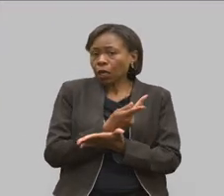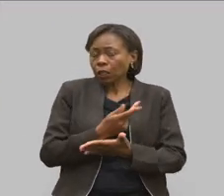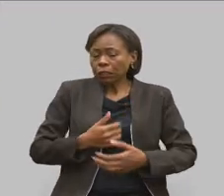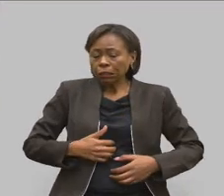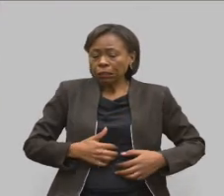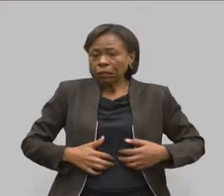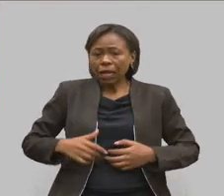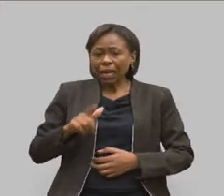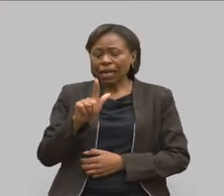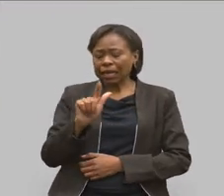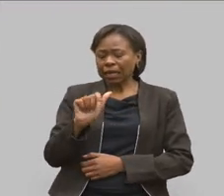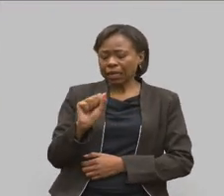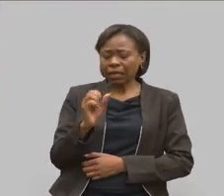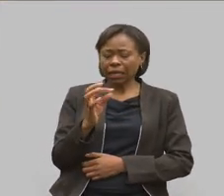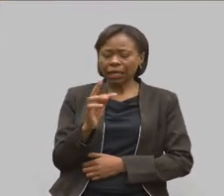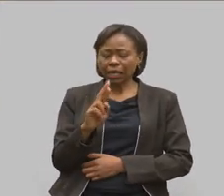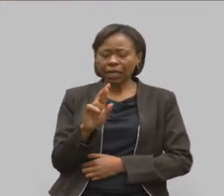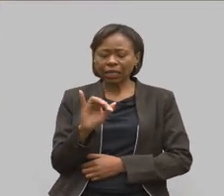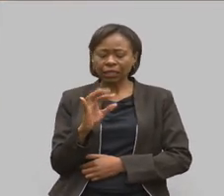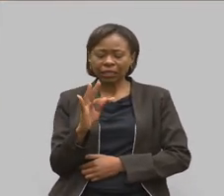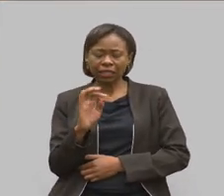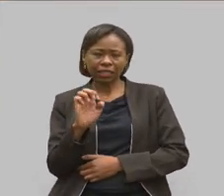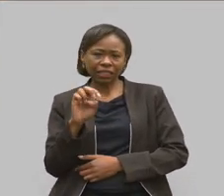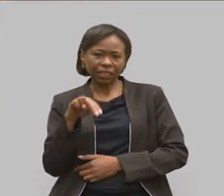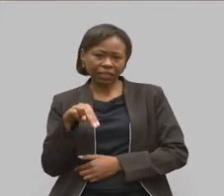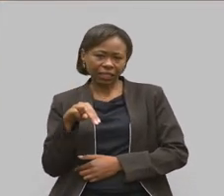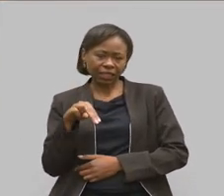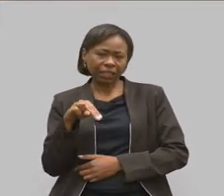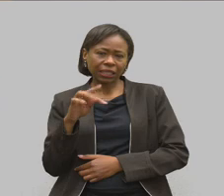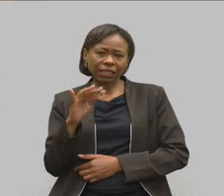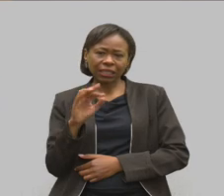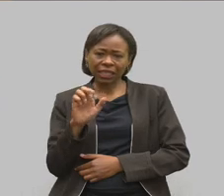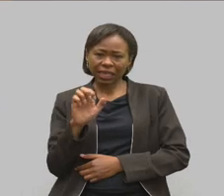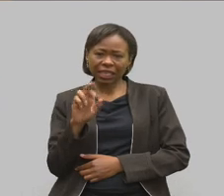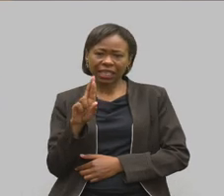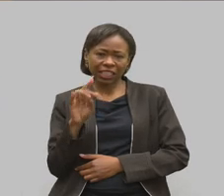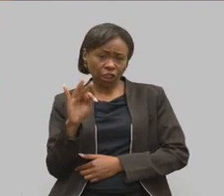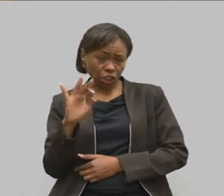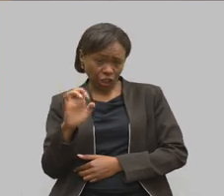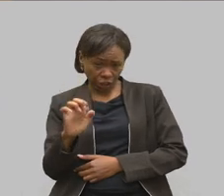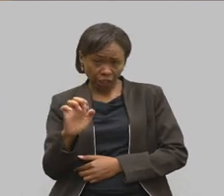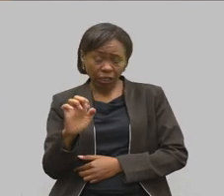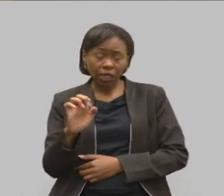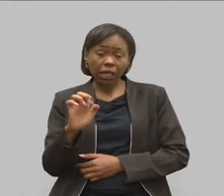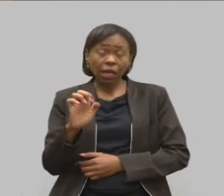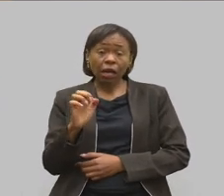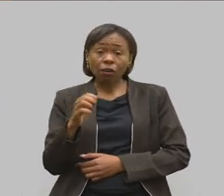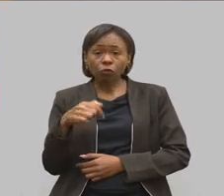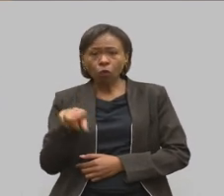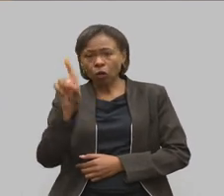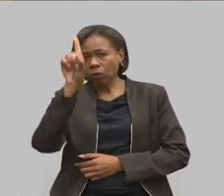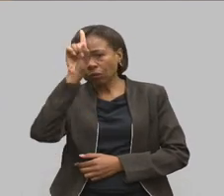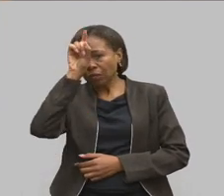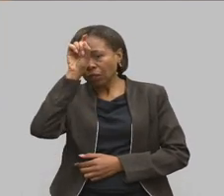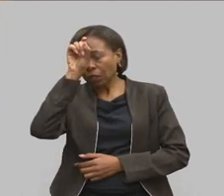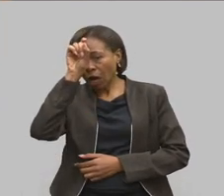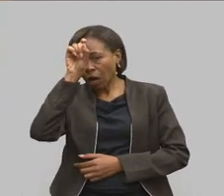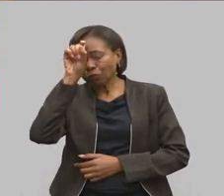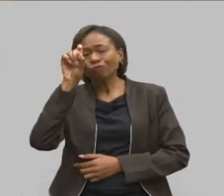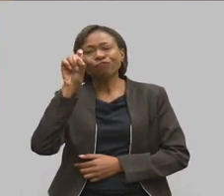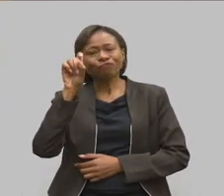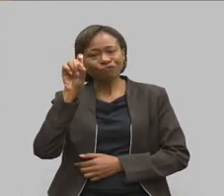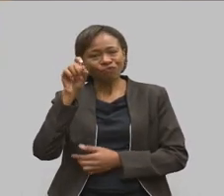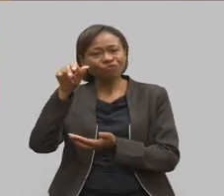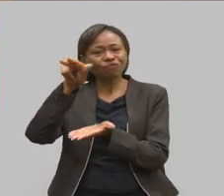e internado e internado com 75 dias ele já era um um bebê que